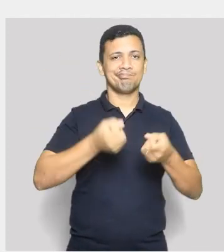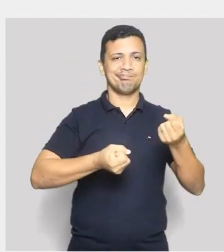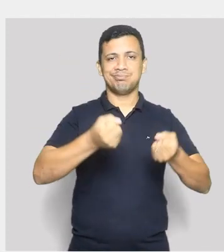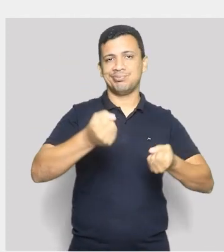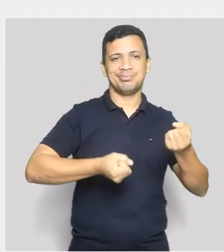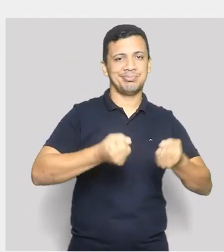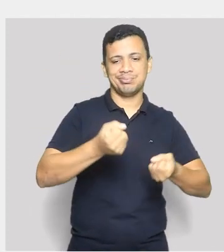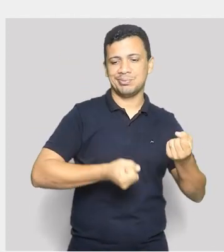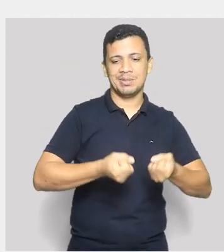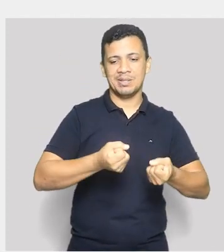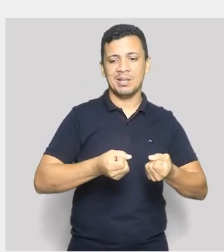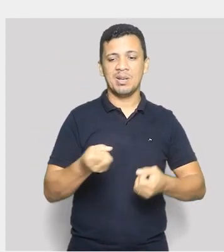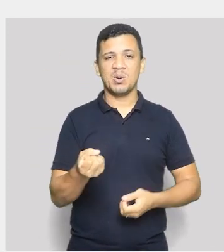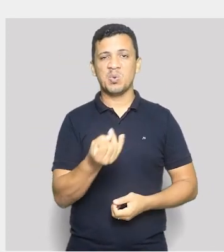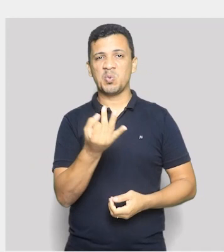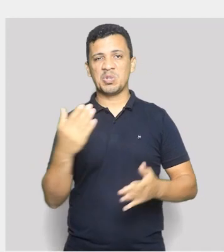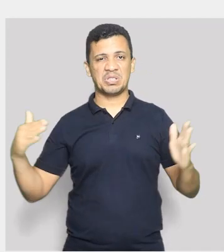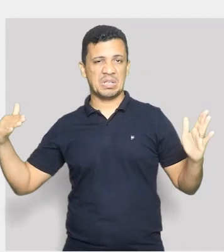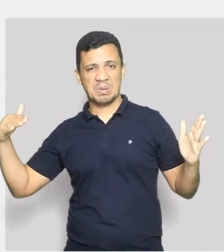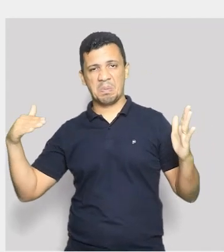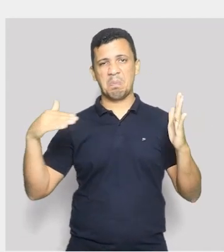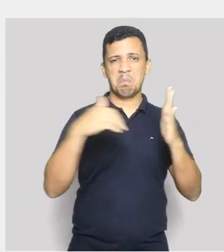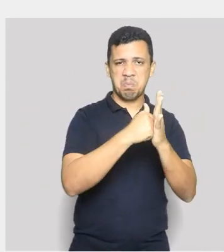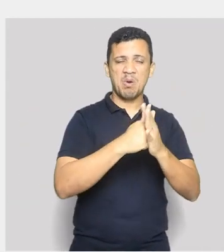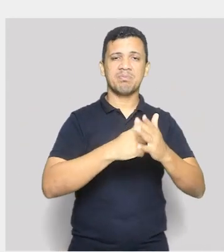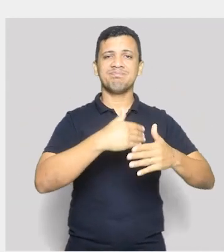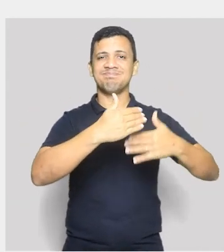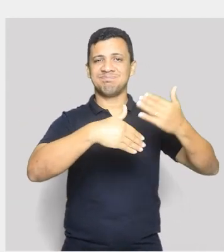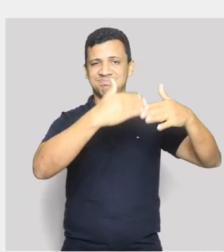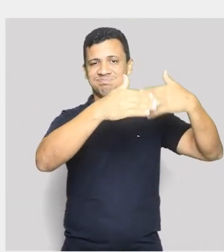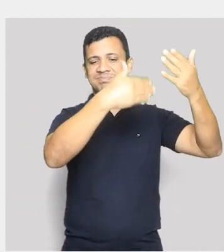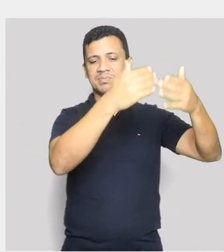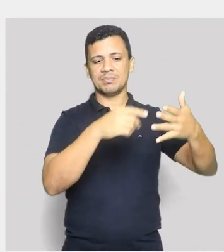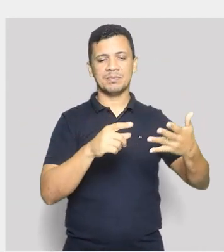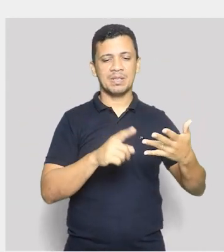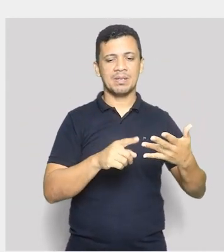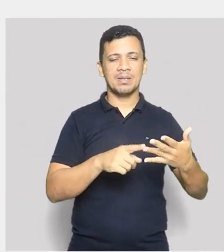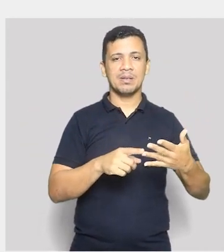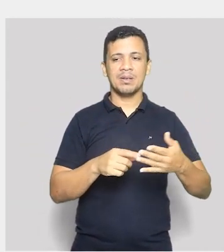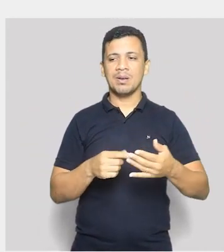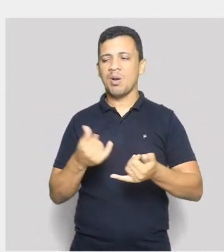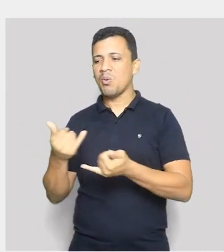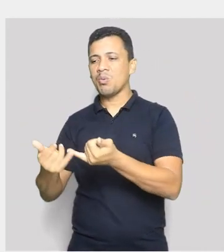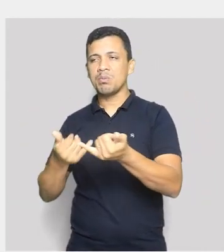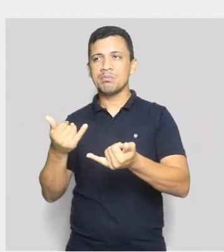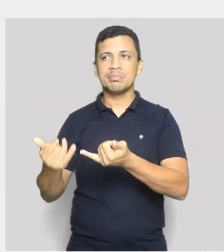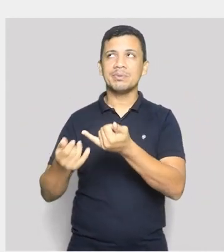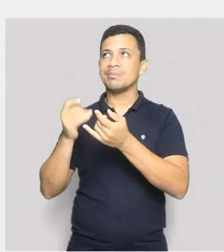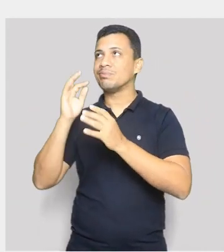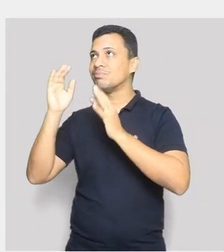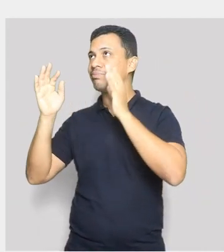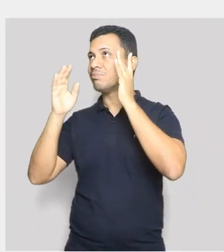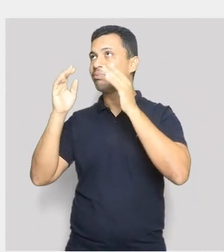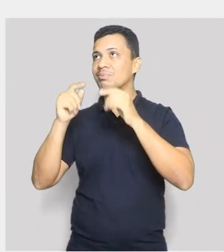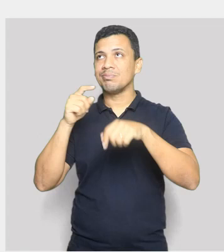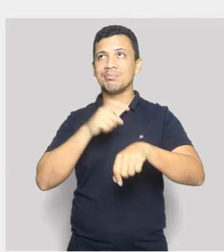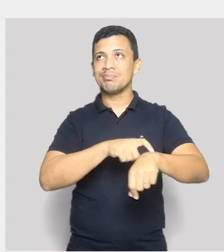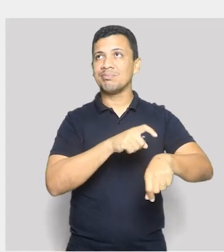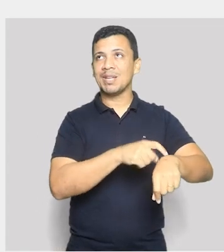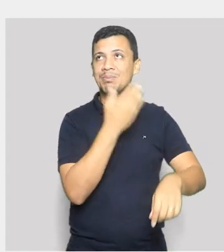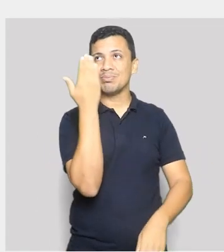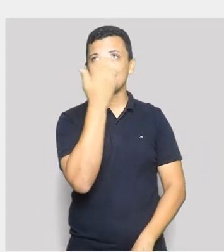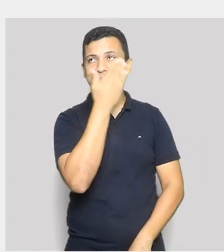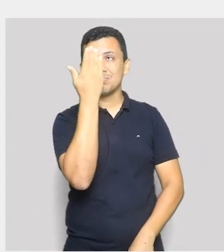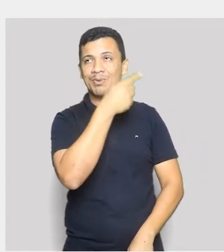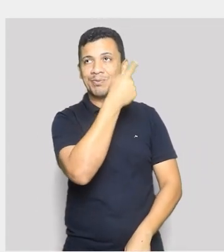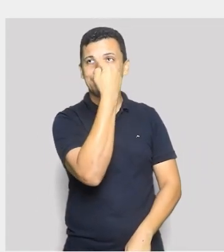ano. A letra C diz: eles estavam tão distraídos com o brinquedo que não viram o tempo passar. A